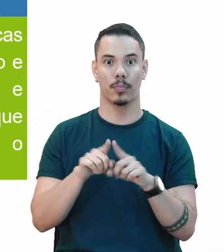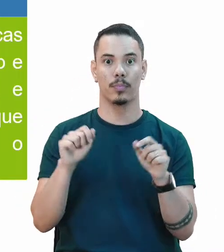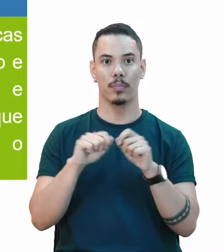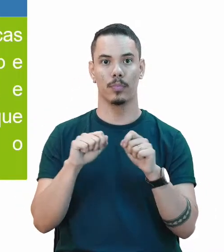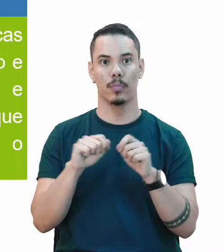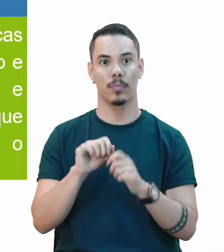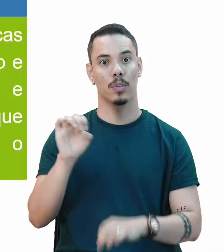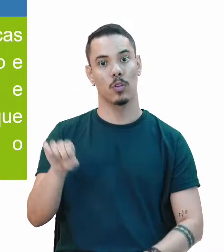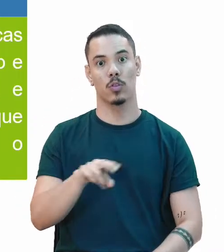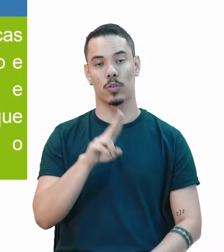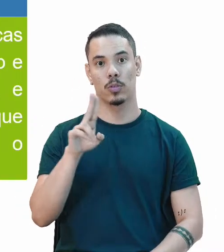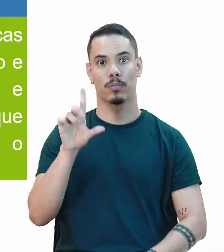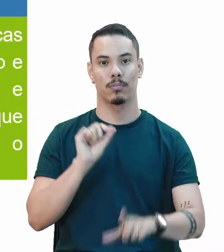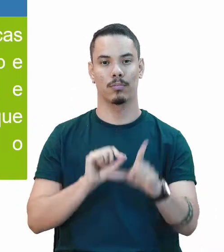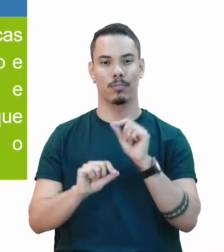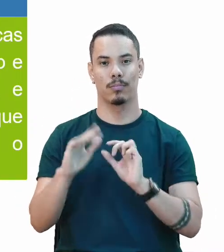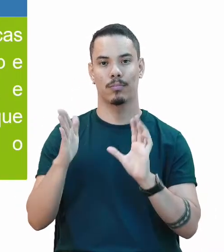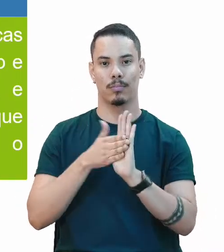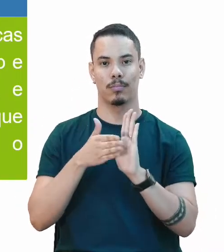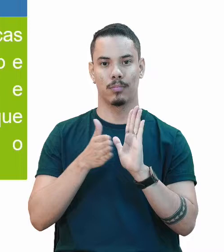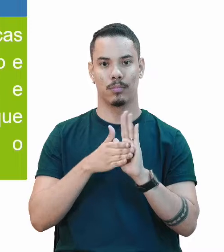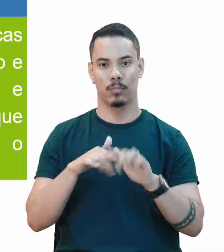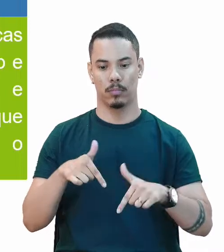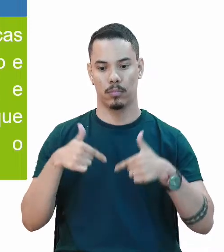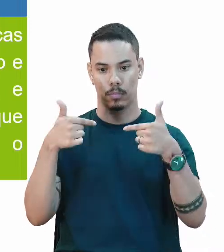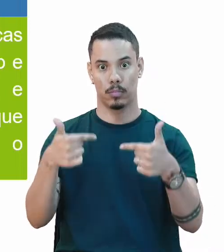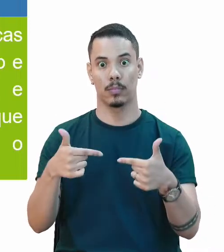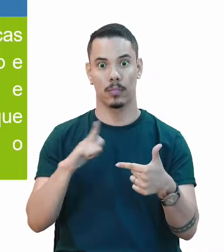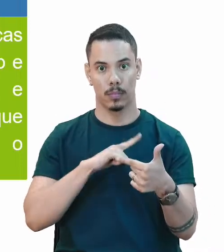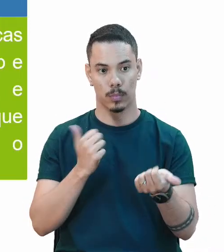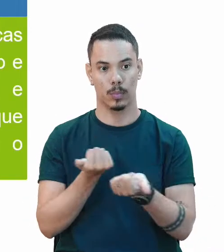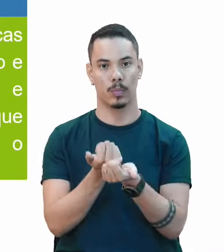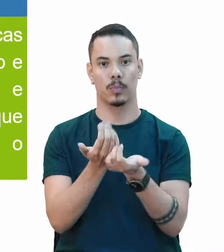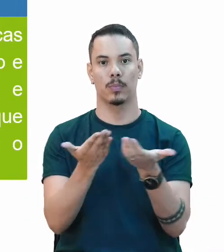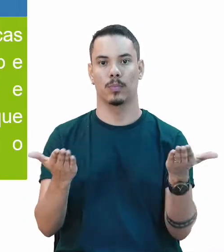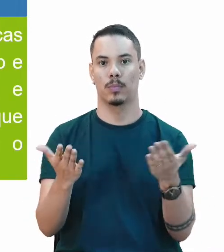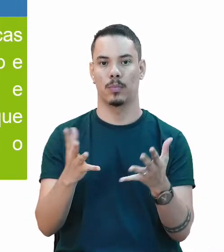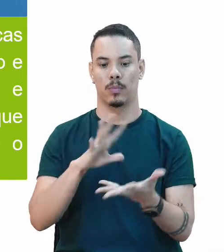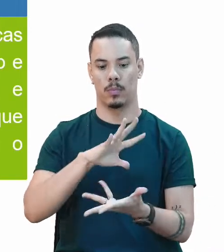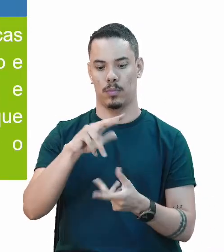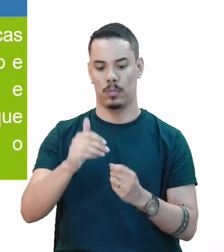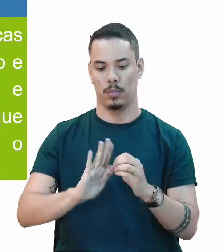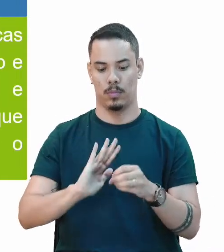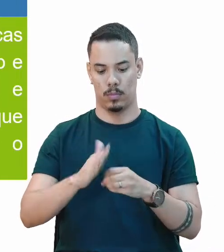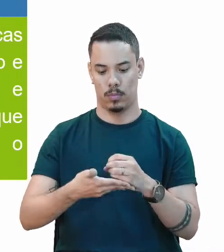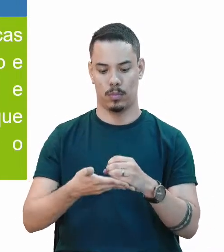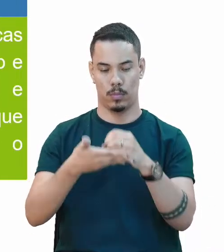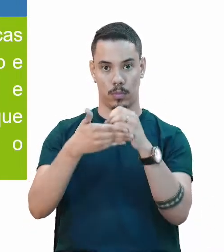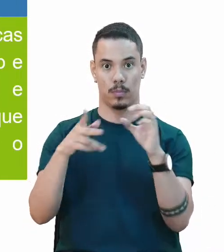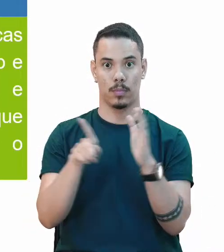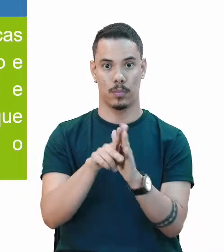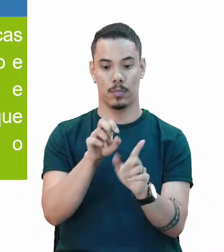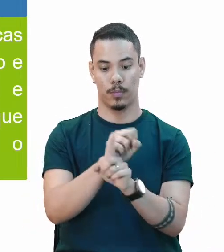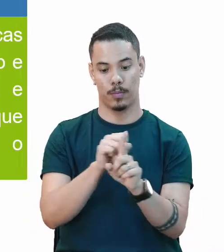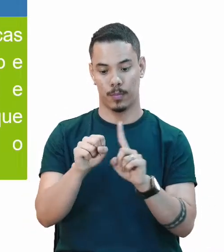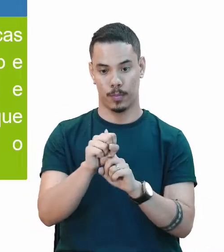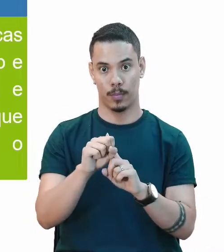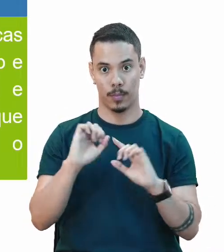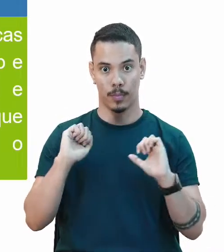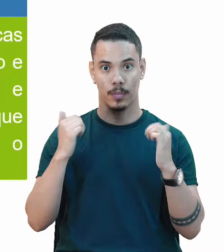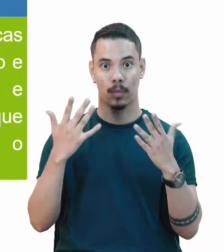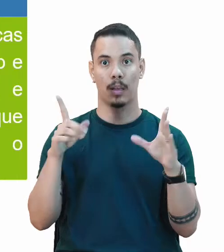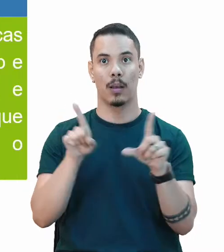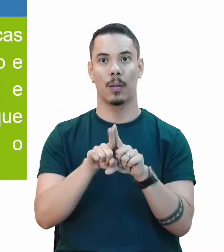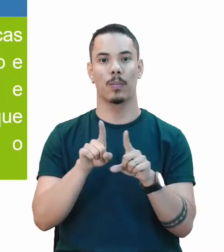ou selecionar propostas de ação que promovam a sustentabilidade socioambiental e o